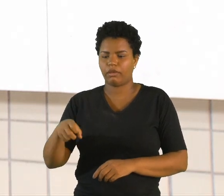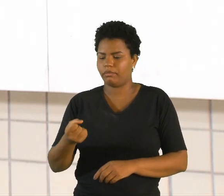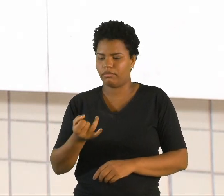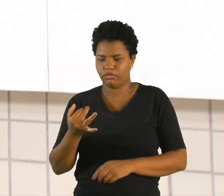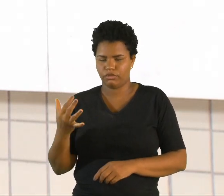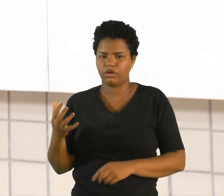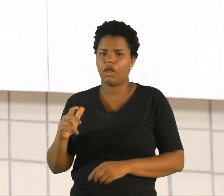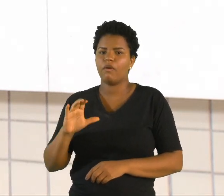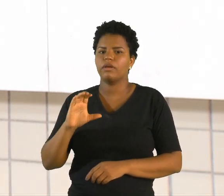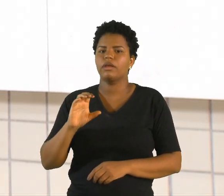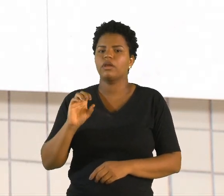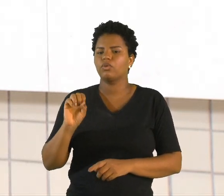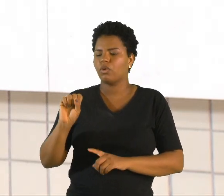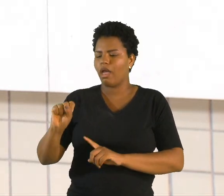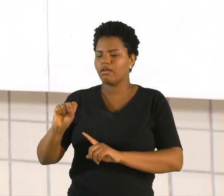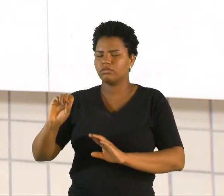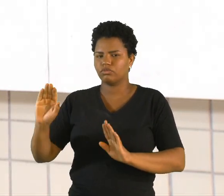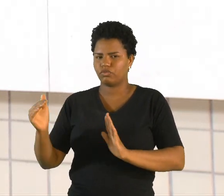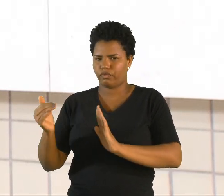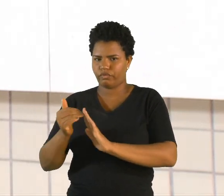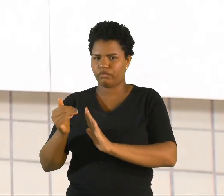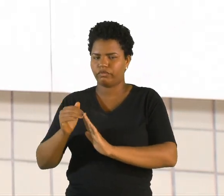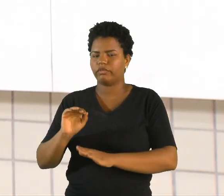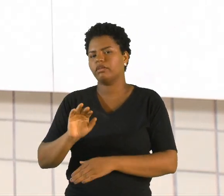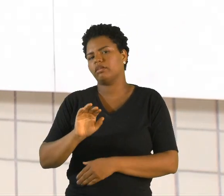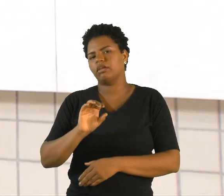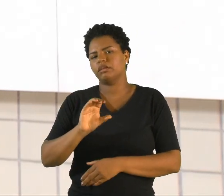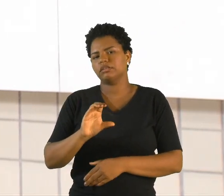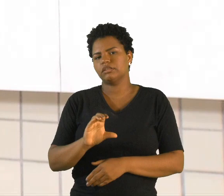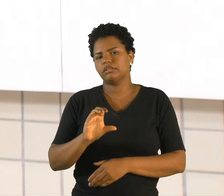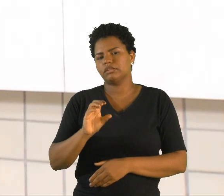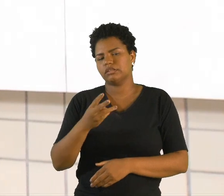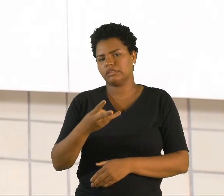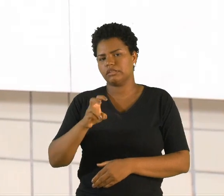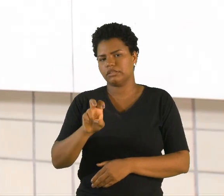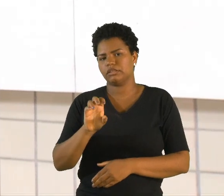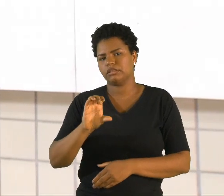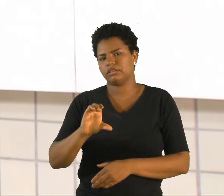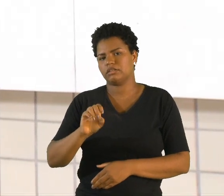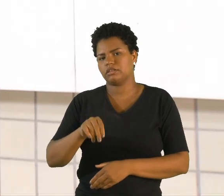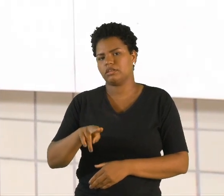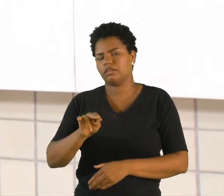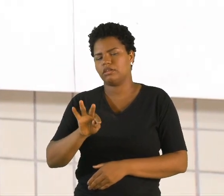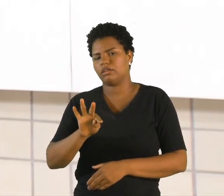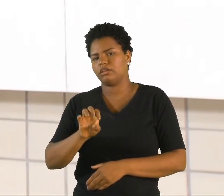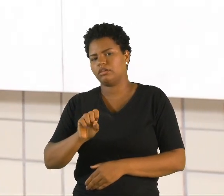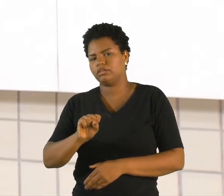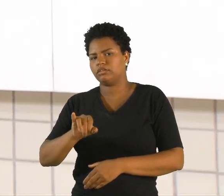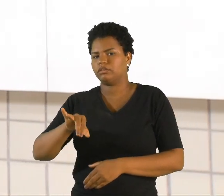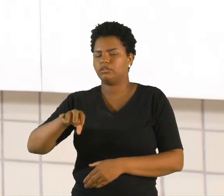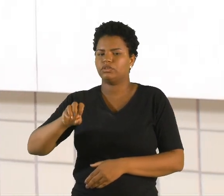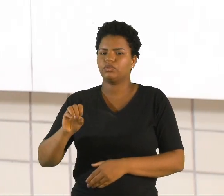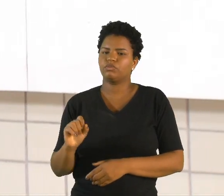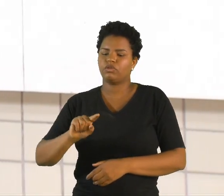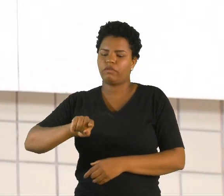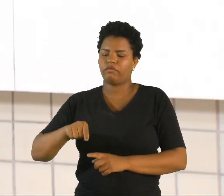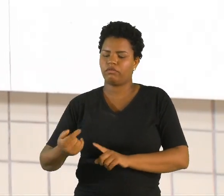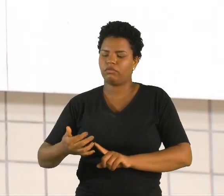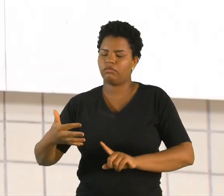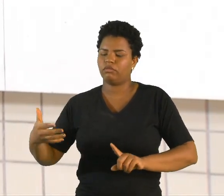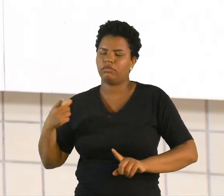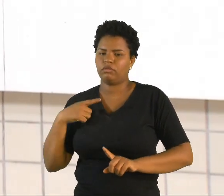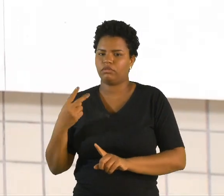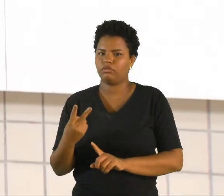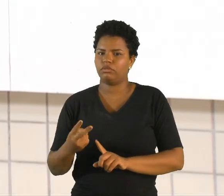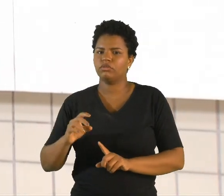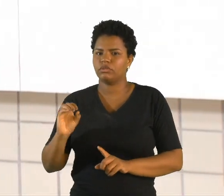né? 35 centésimos. Porque tem dois números, após a vírgula, eu relaciono ao 100, que tem 2